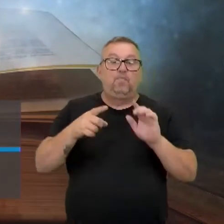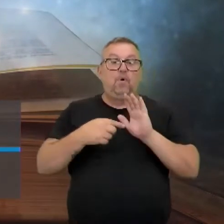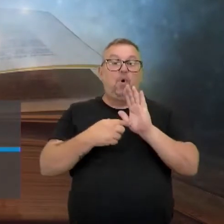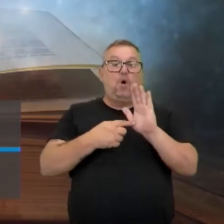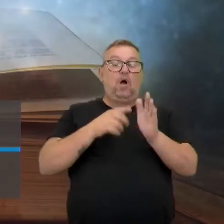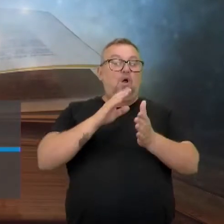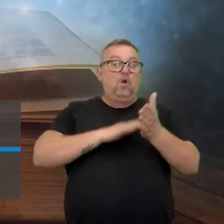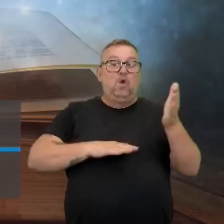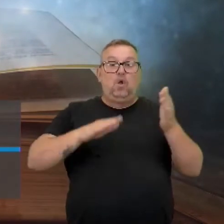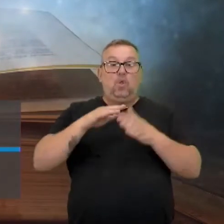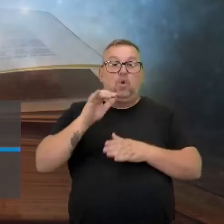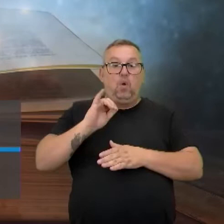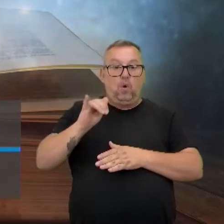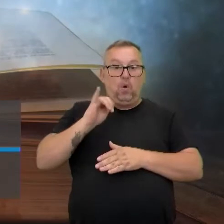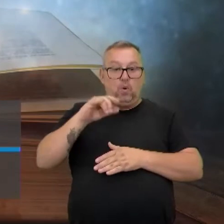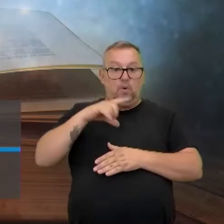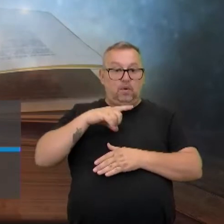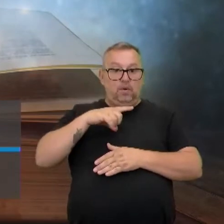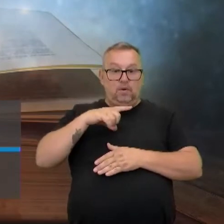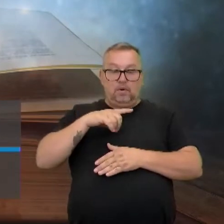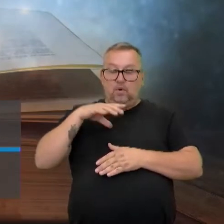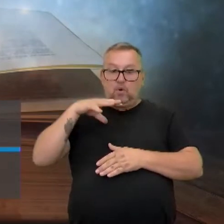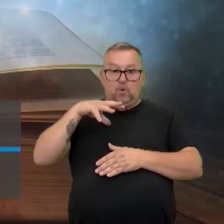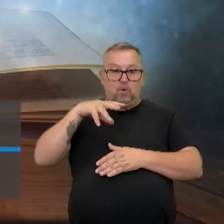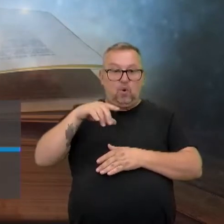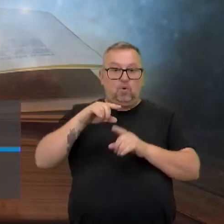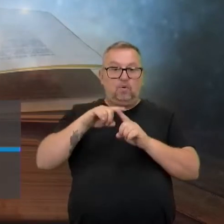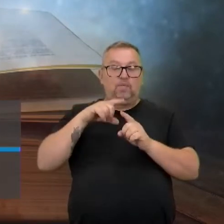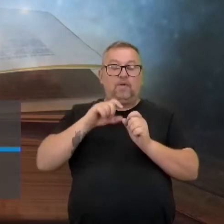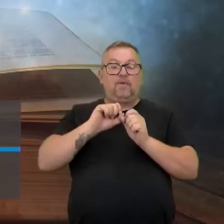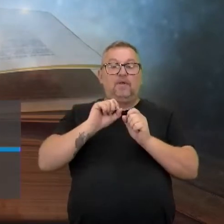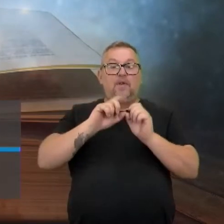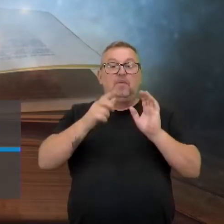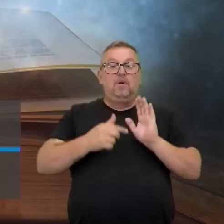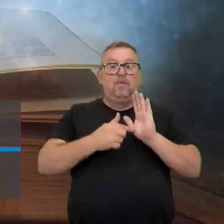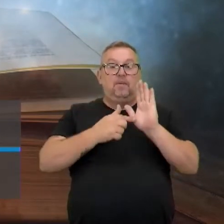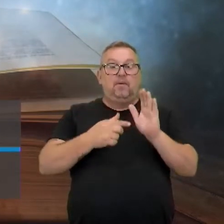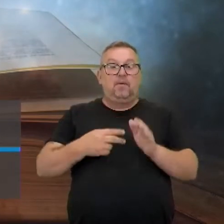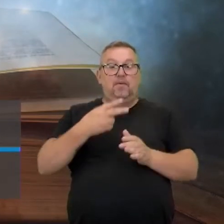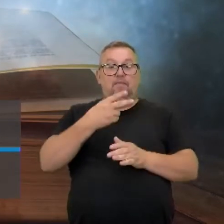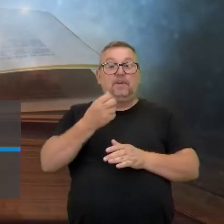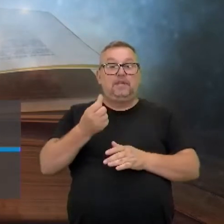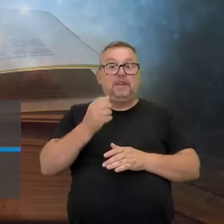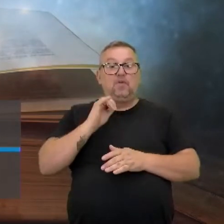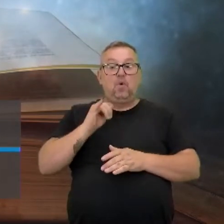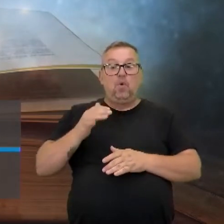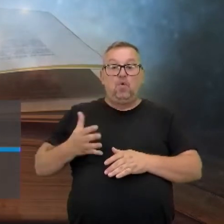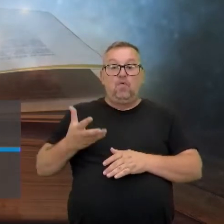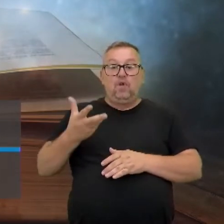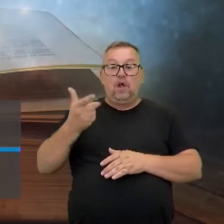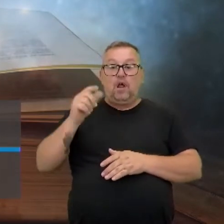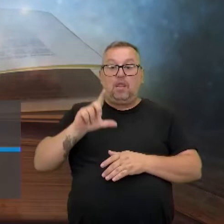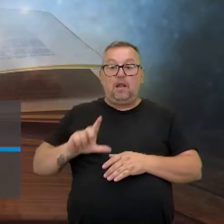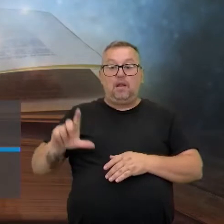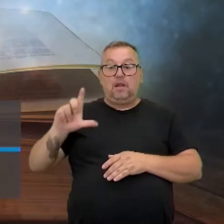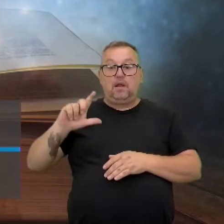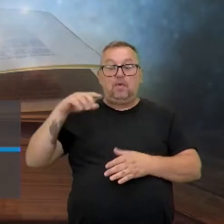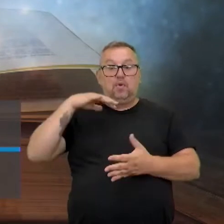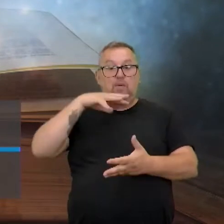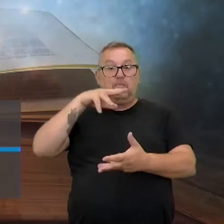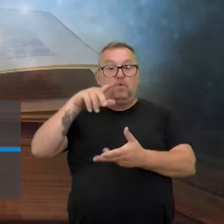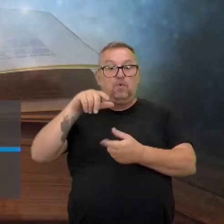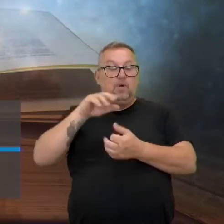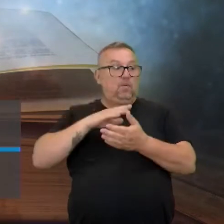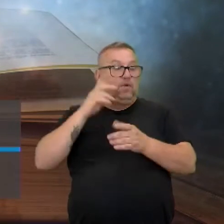vocês todos os contos, assim, não lendo todos, tá? Mas fazendo uma apresentação, são 26 contos fantásticos, da literatura mundial. Você encontra